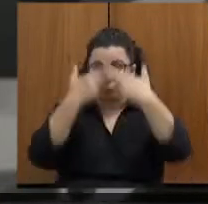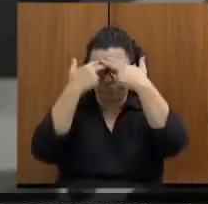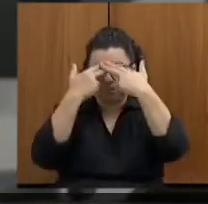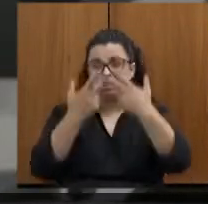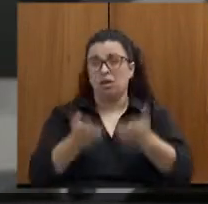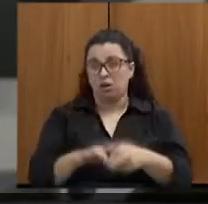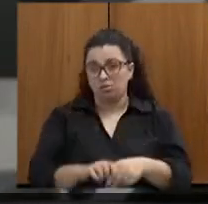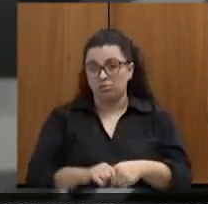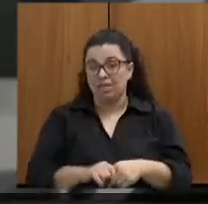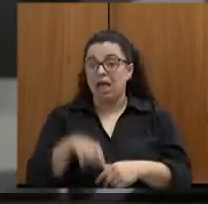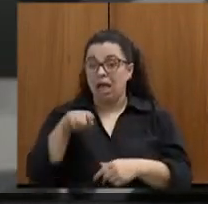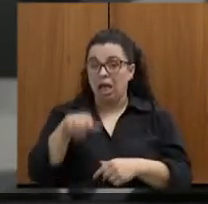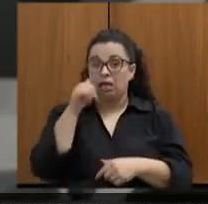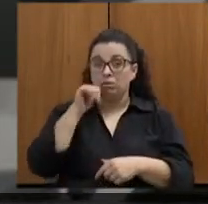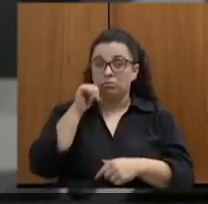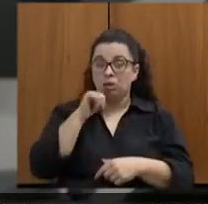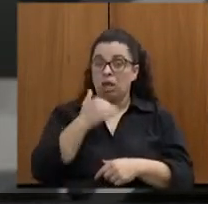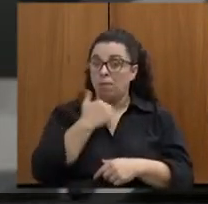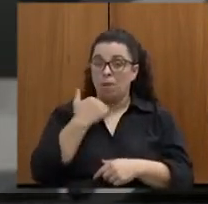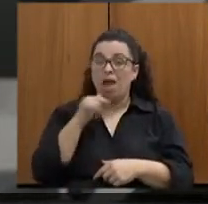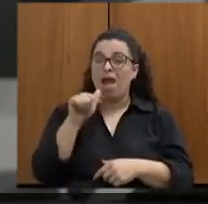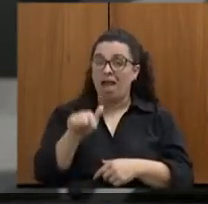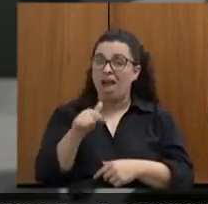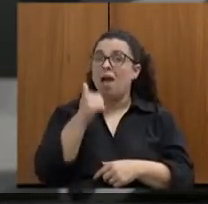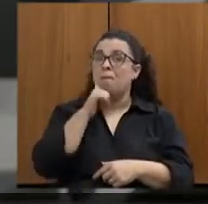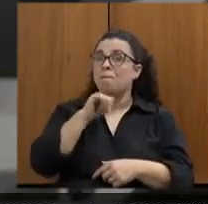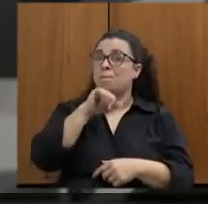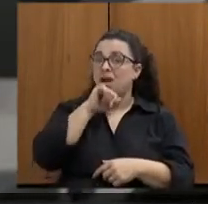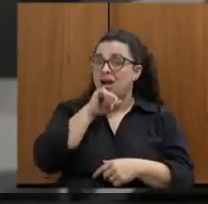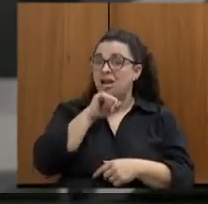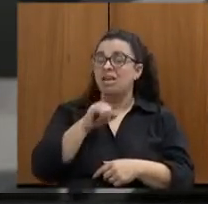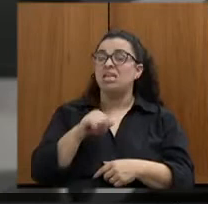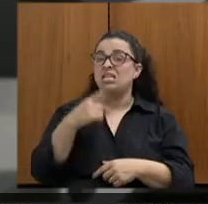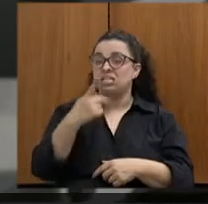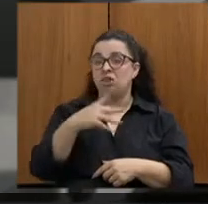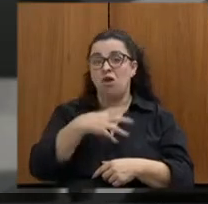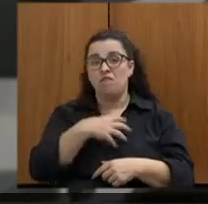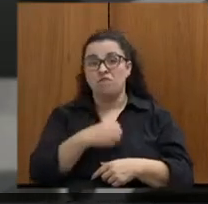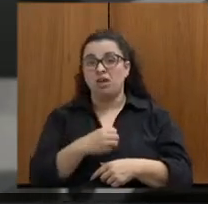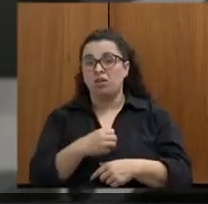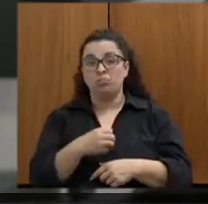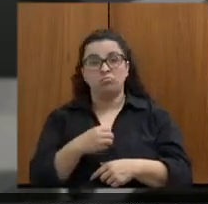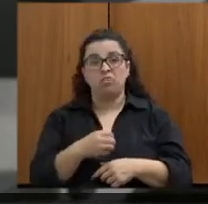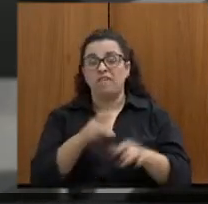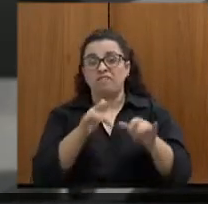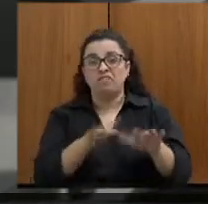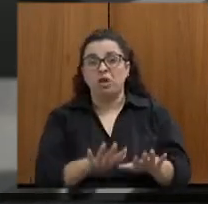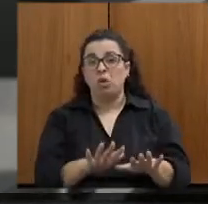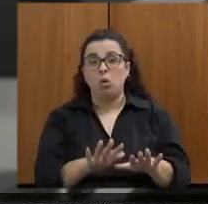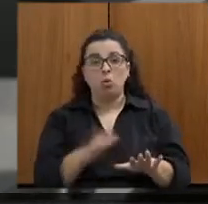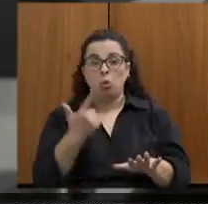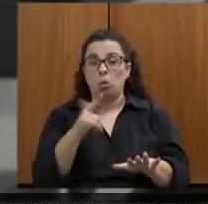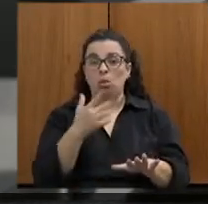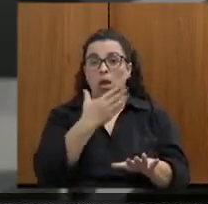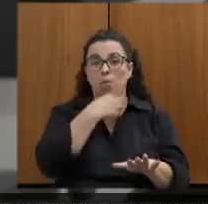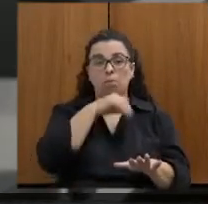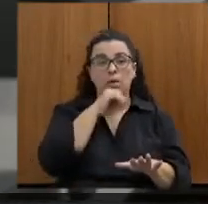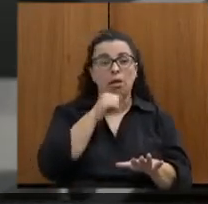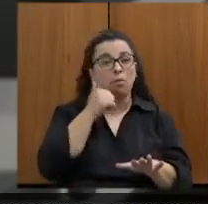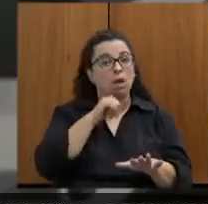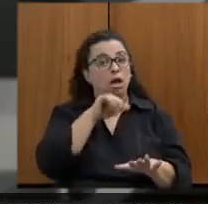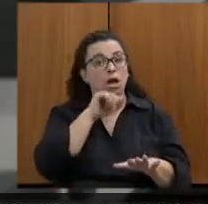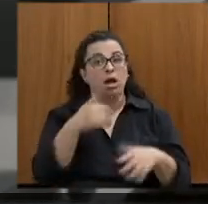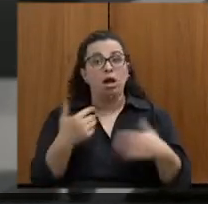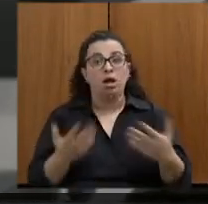de feminicídio, elas também eram mães, deixaram meninas e meninos órfãos aqui no nosso estado. E acaba que